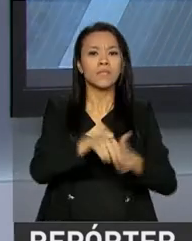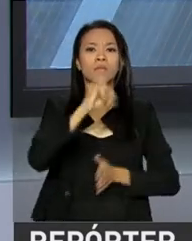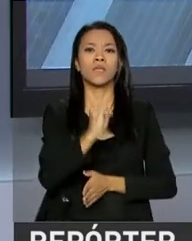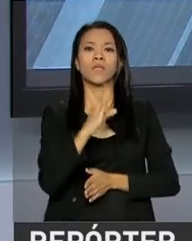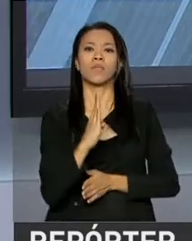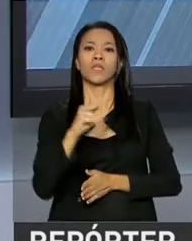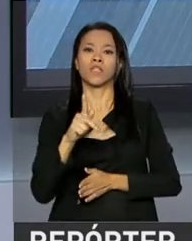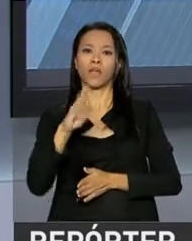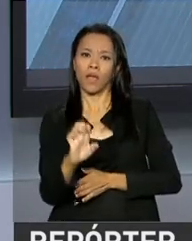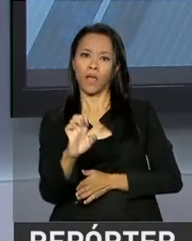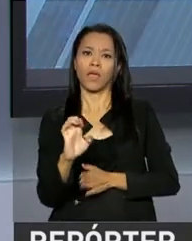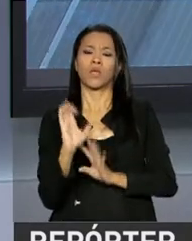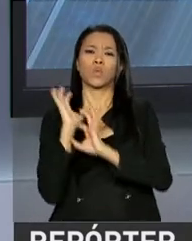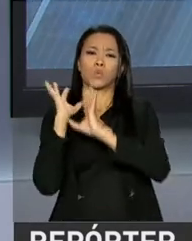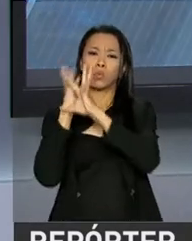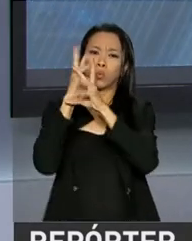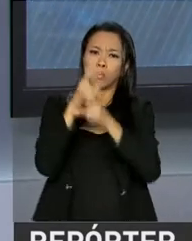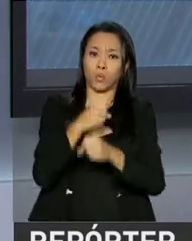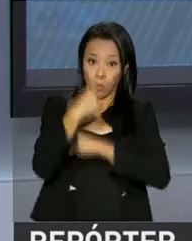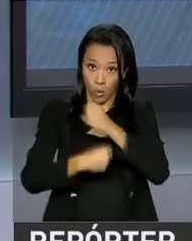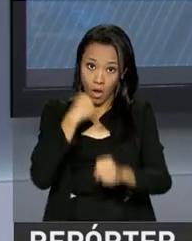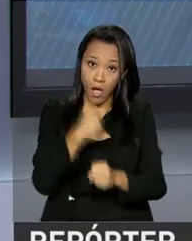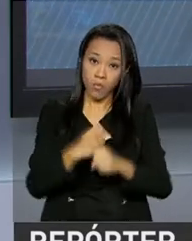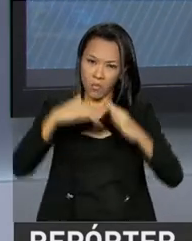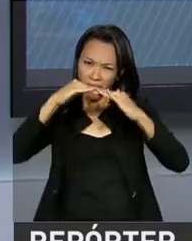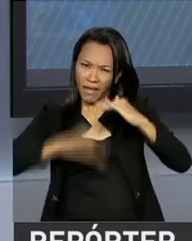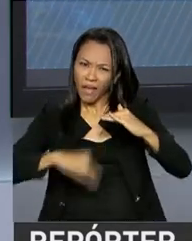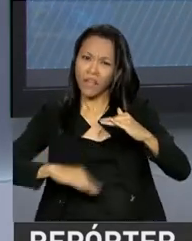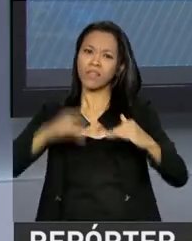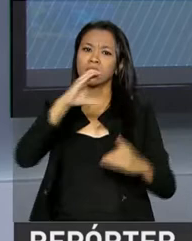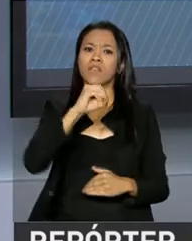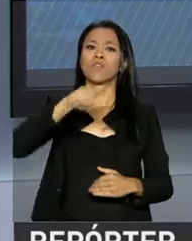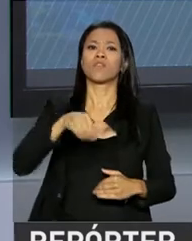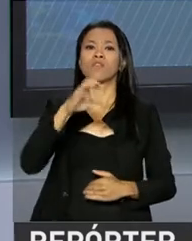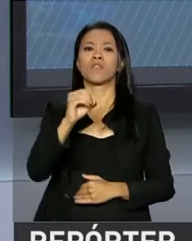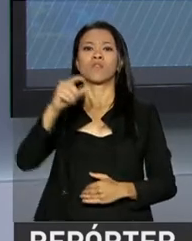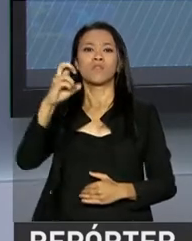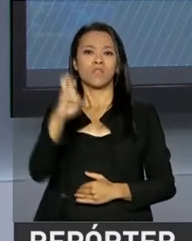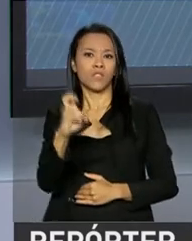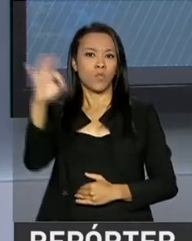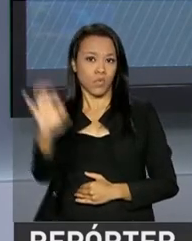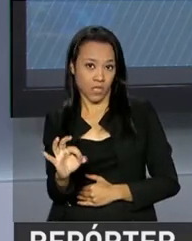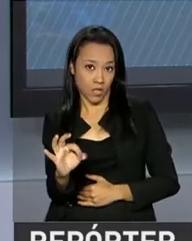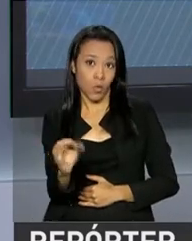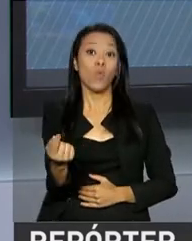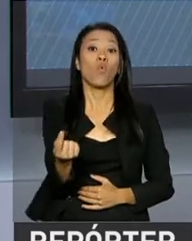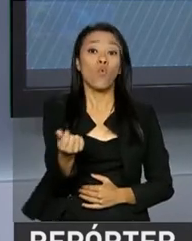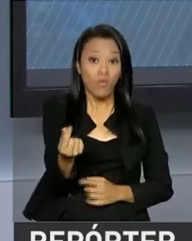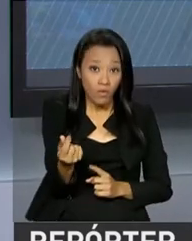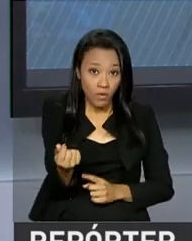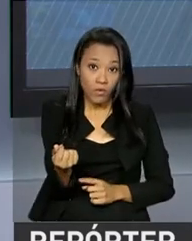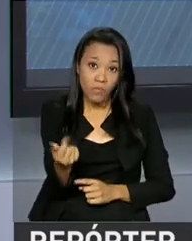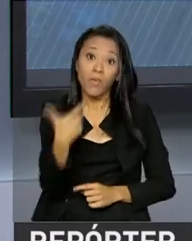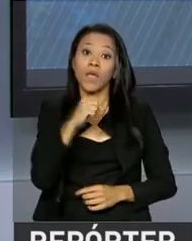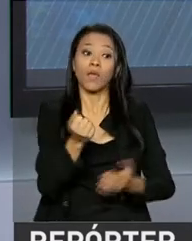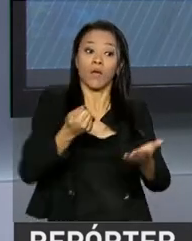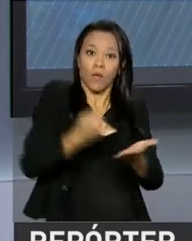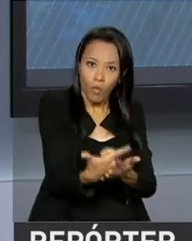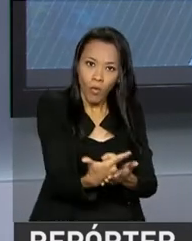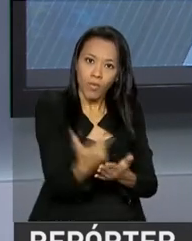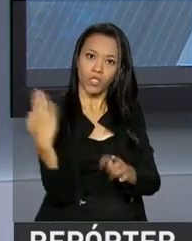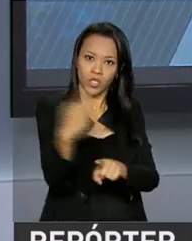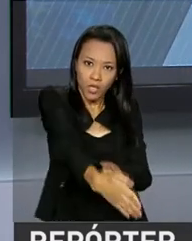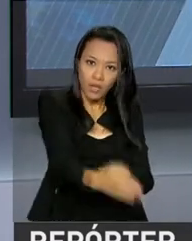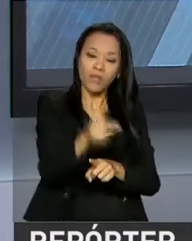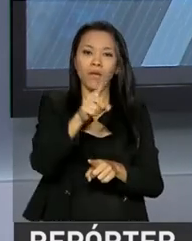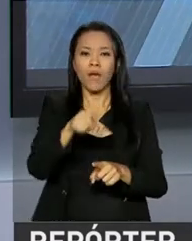índice acumulado no ano registra queda de 0,05 por cento o índice de preços ao produtor mede a evolução